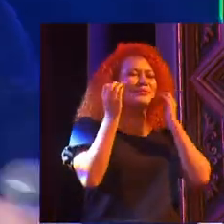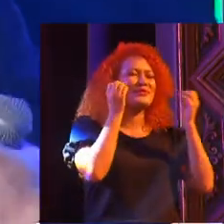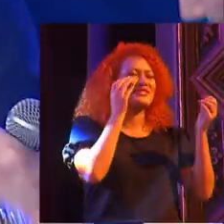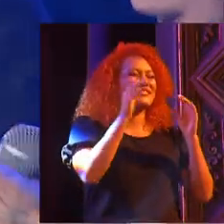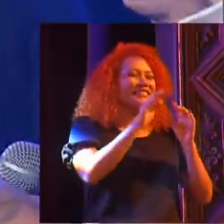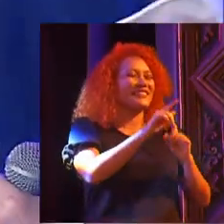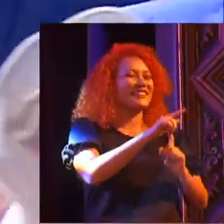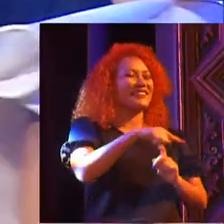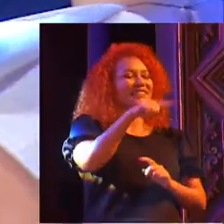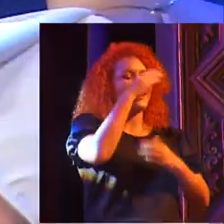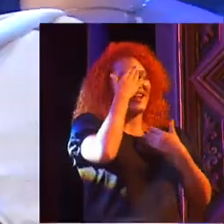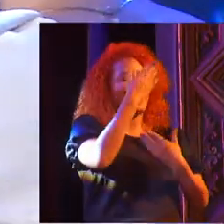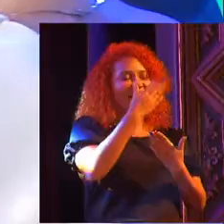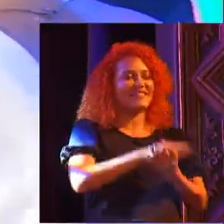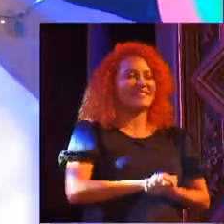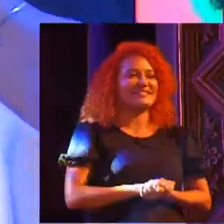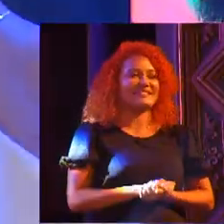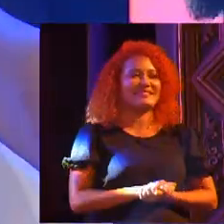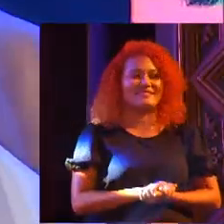tudo.